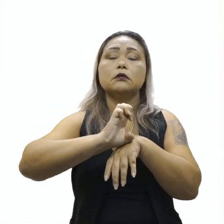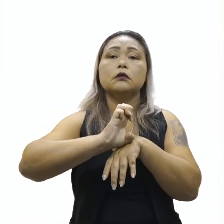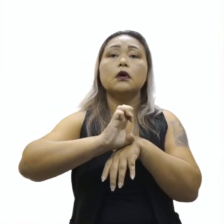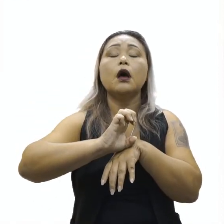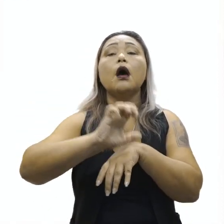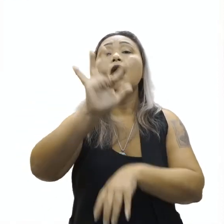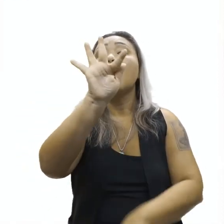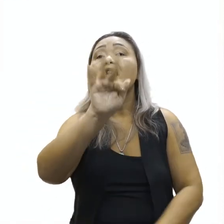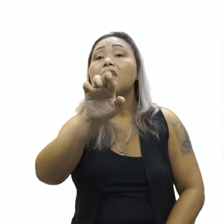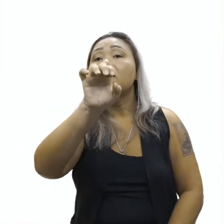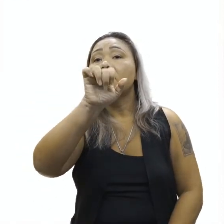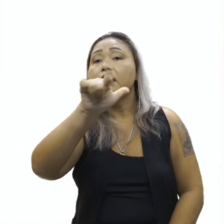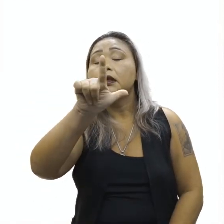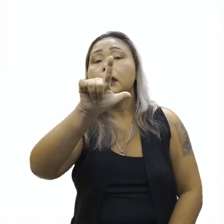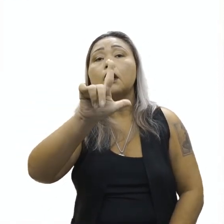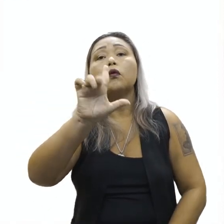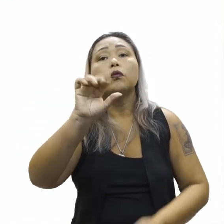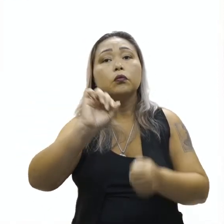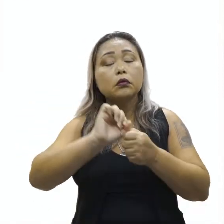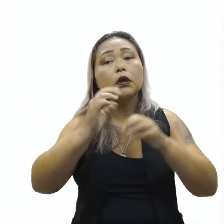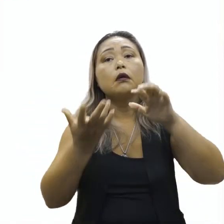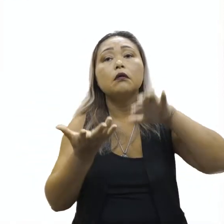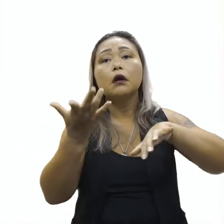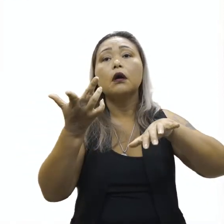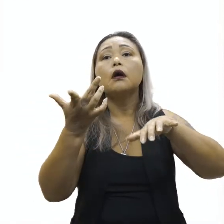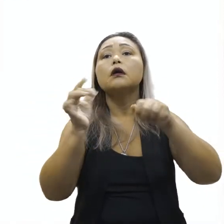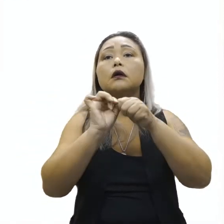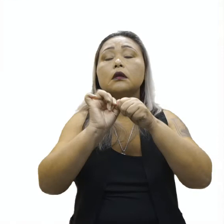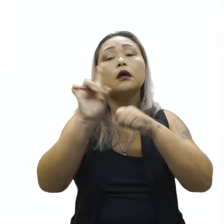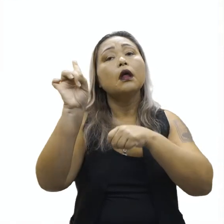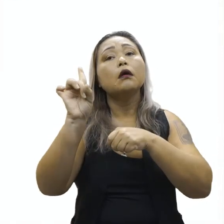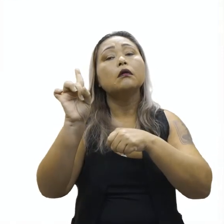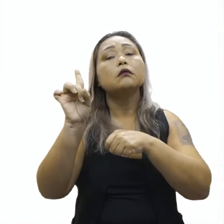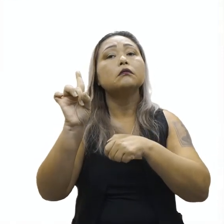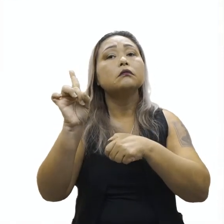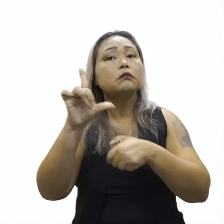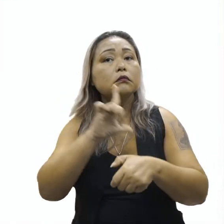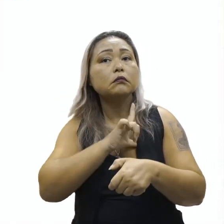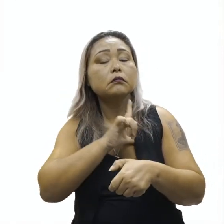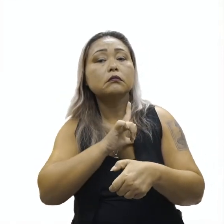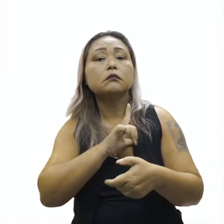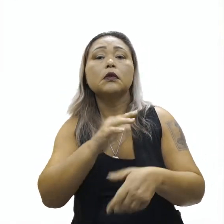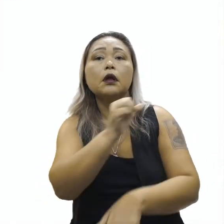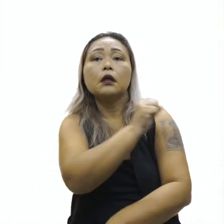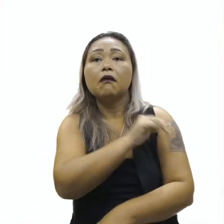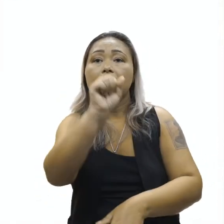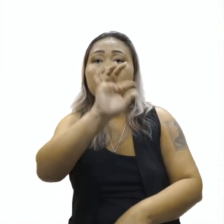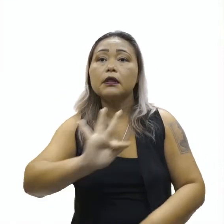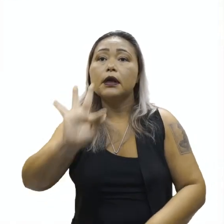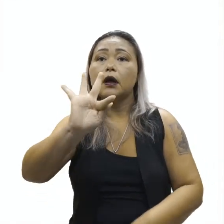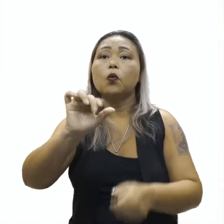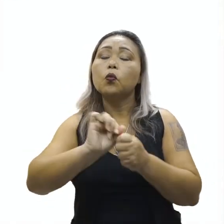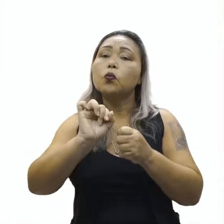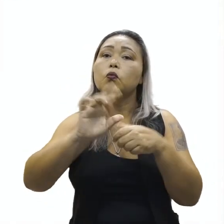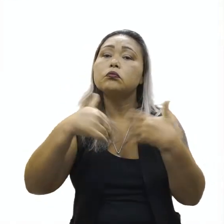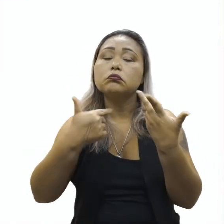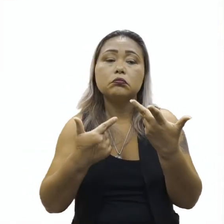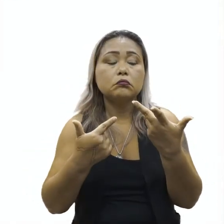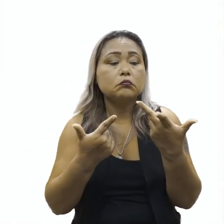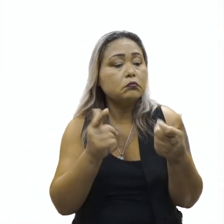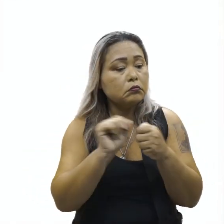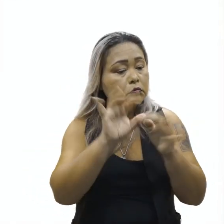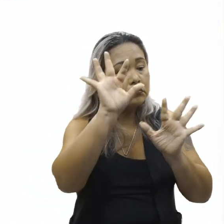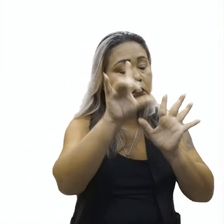federal, gente? A Câmara dos Deputados Federais. Entenderam agora? Então, o Legislativo ele vai estar nessas